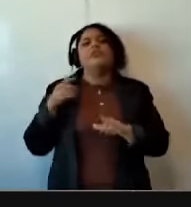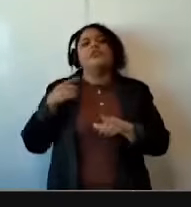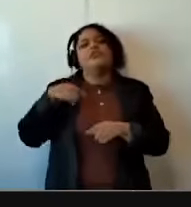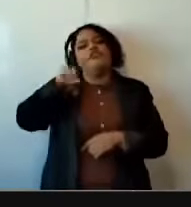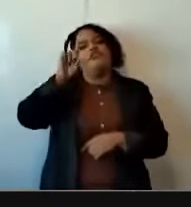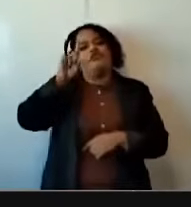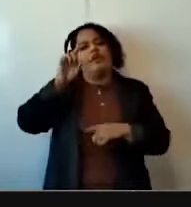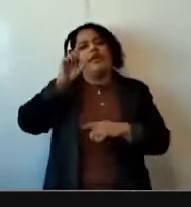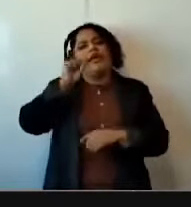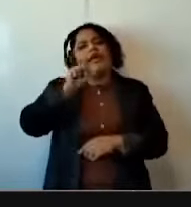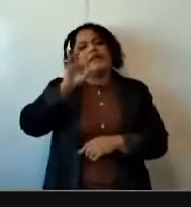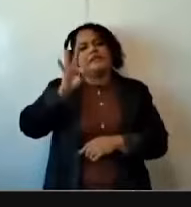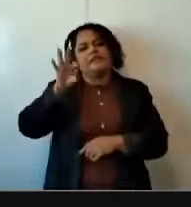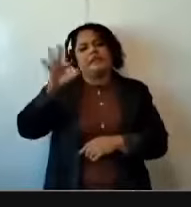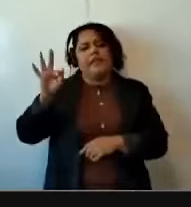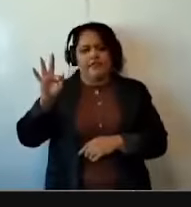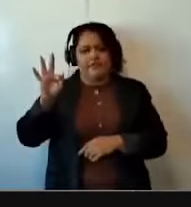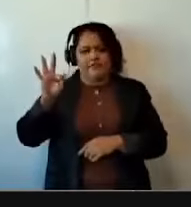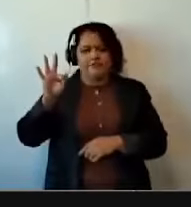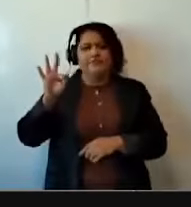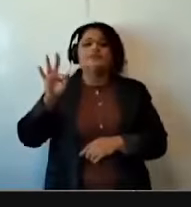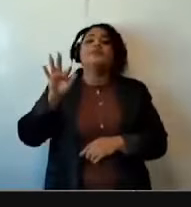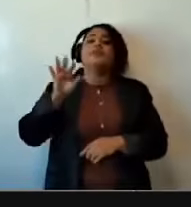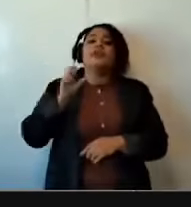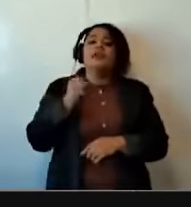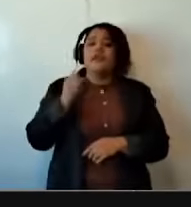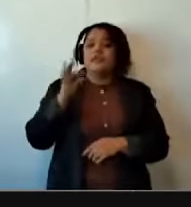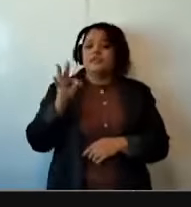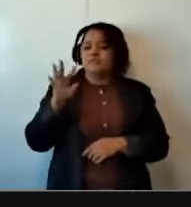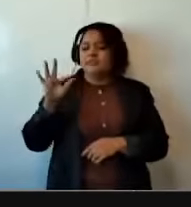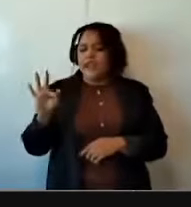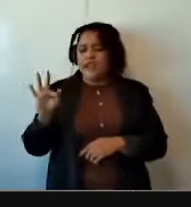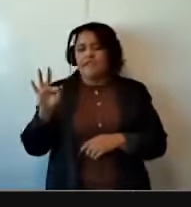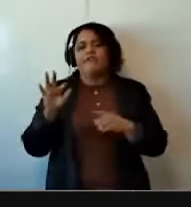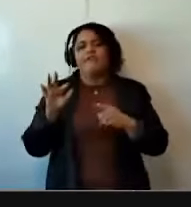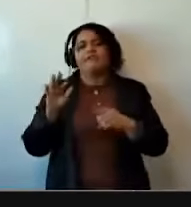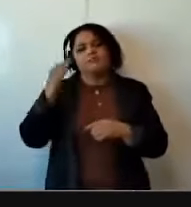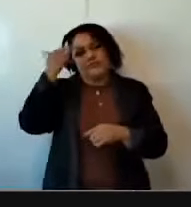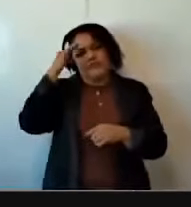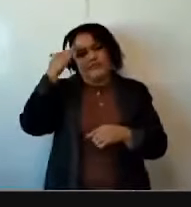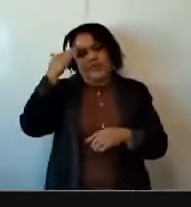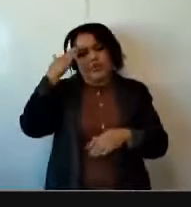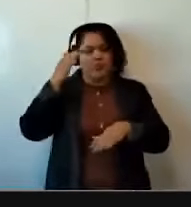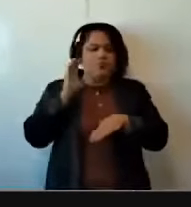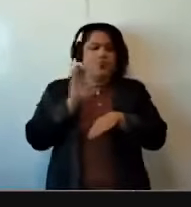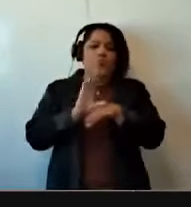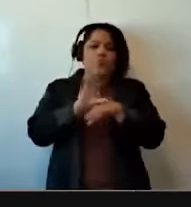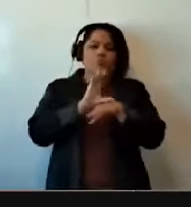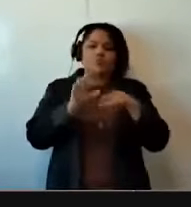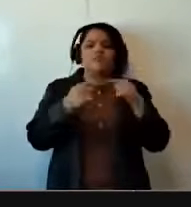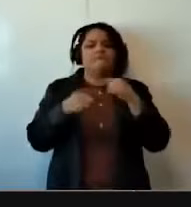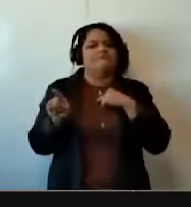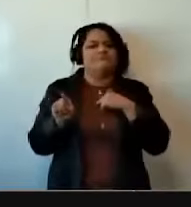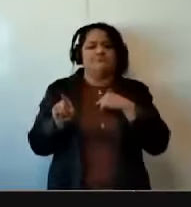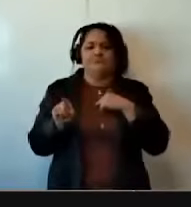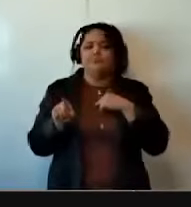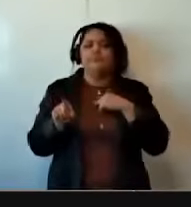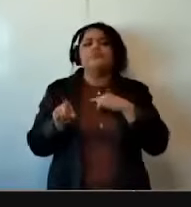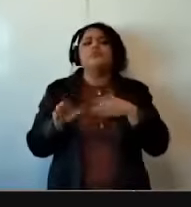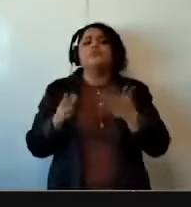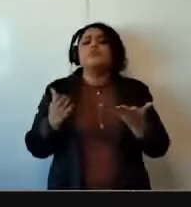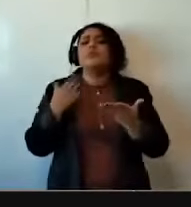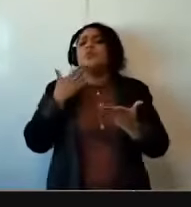de toda essa jornada o STF entendeu como inconstitucional. O que faz diferença, então, da ação que está sendo